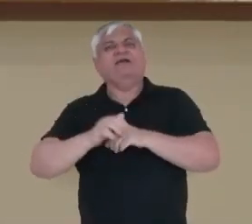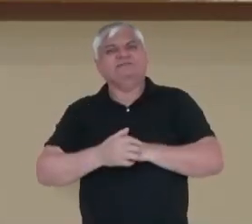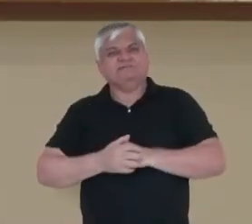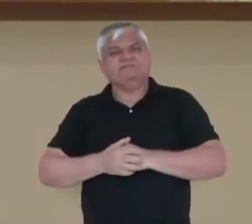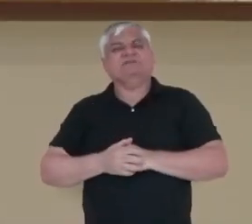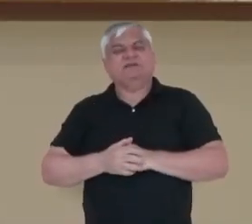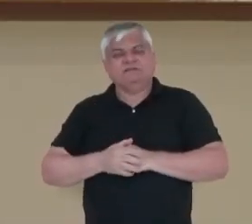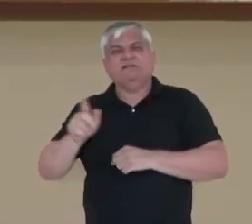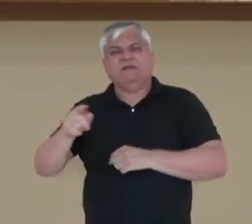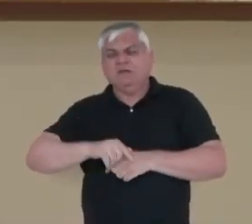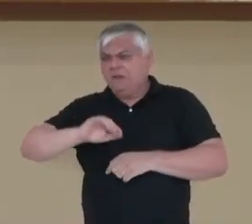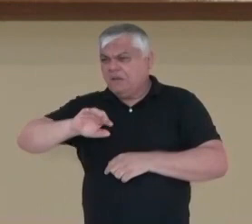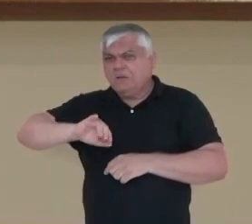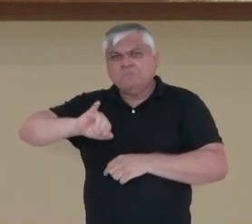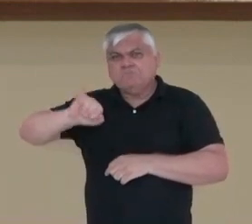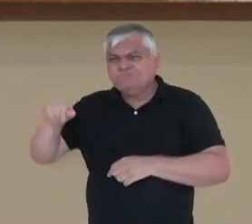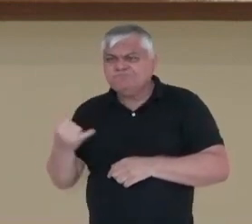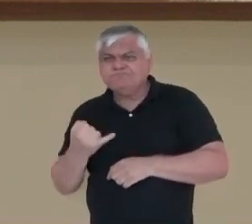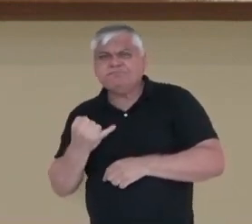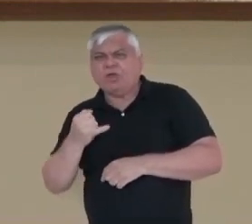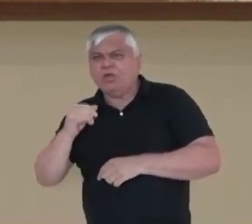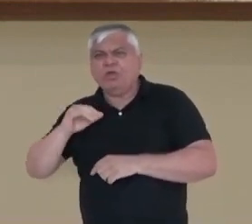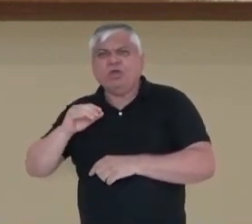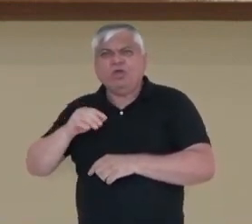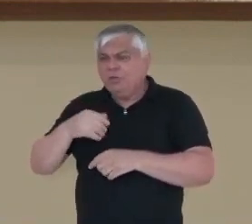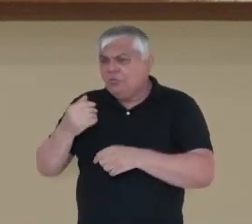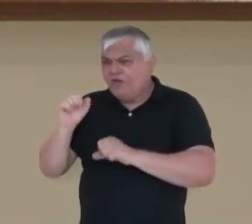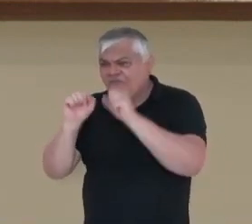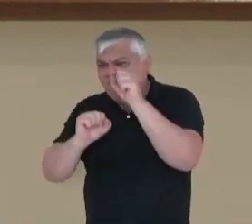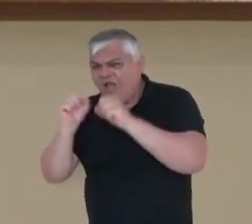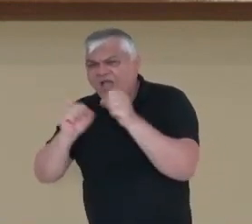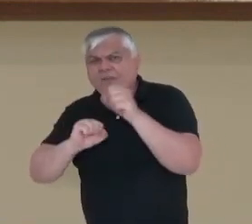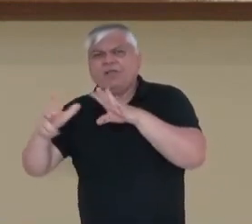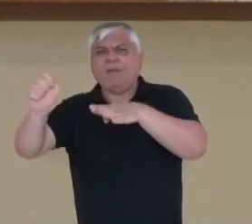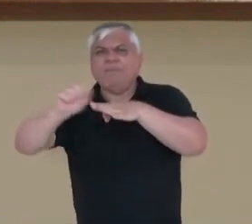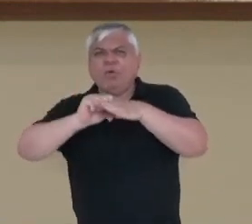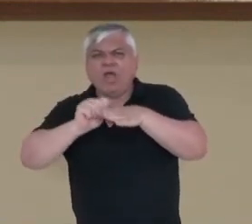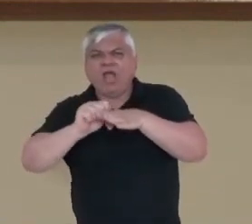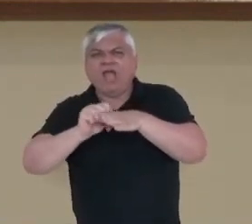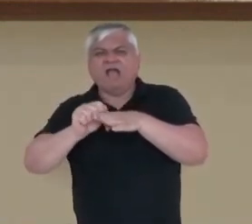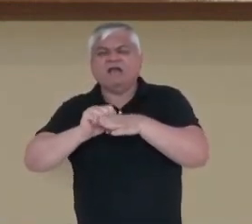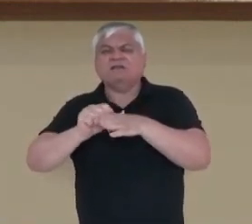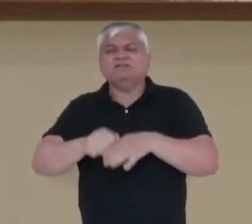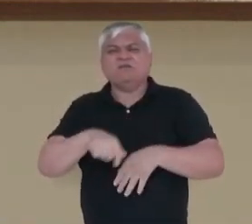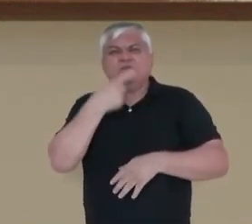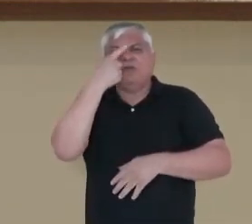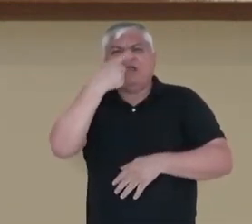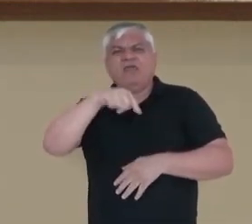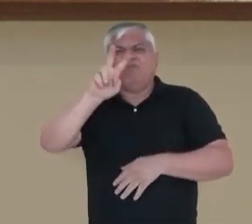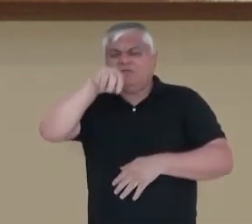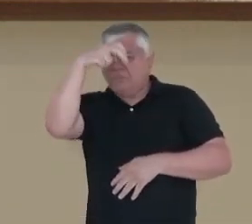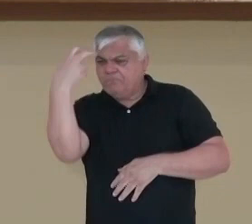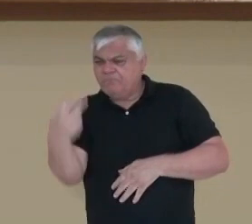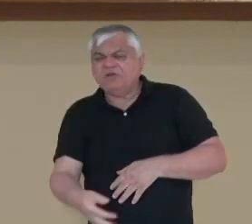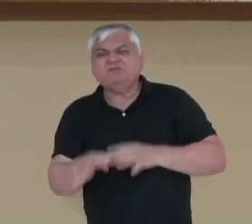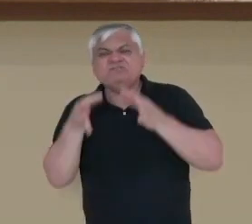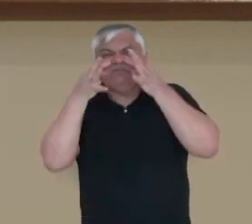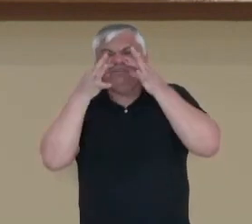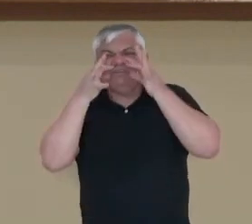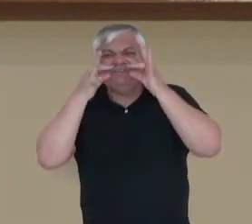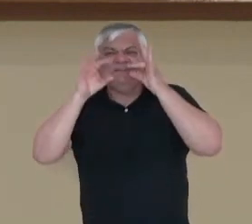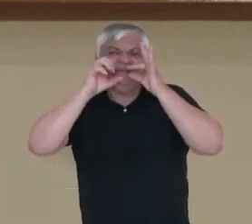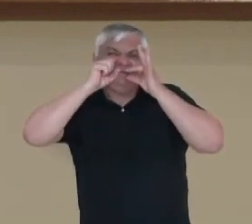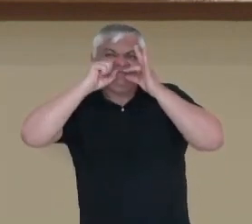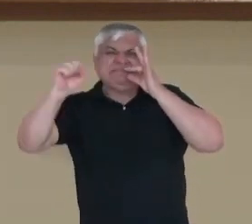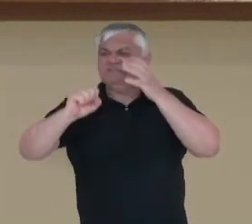da borracha, eles também encontraram na morte dos elefantes, onde se extraía o marfim, um dos meios